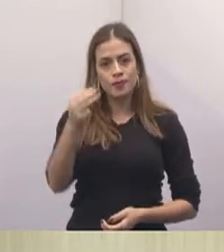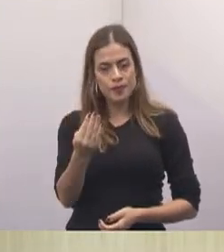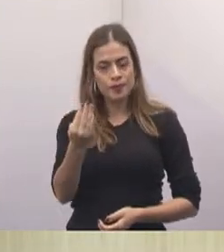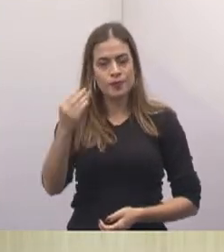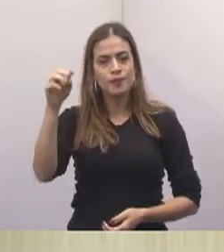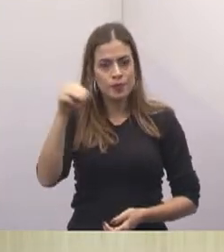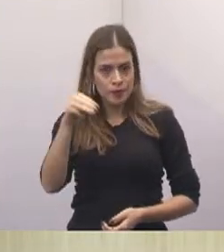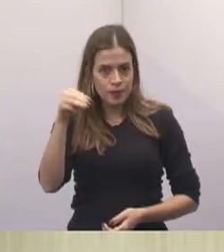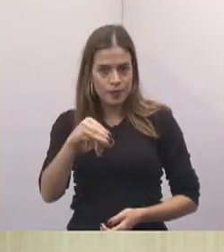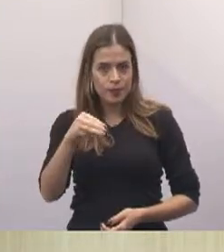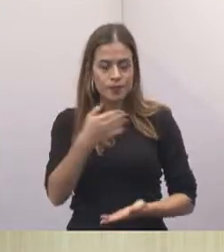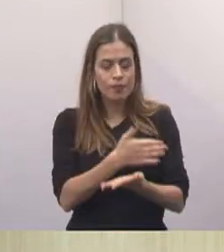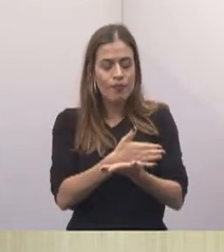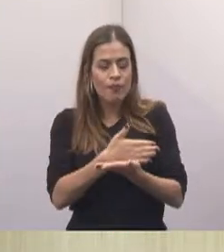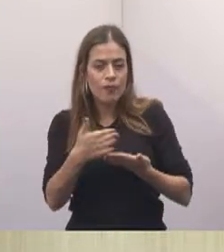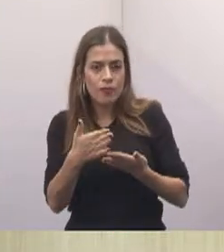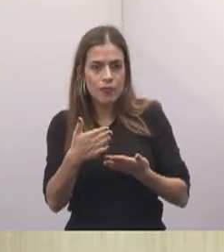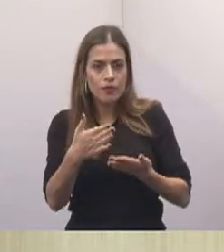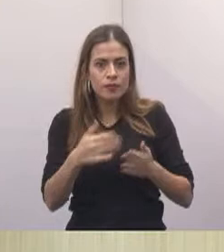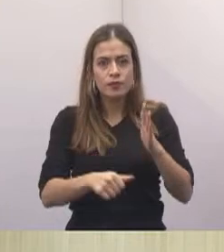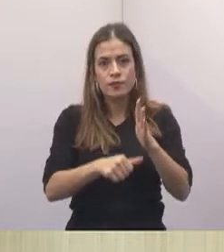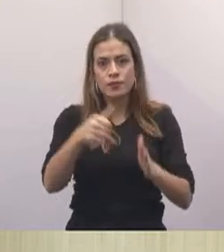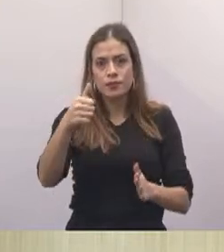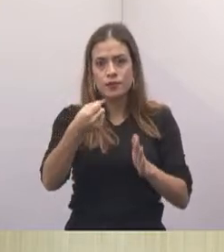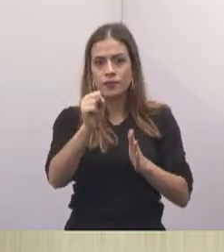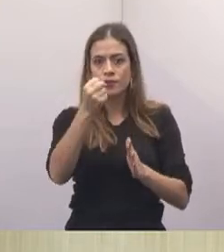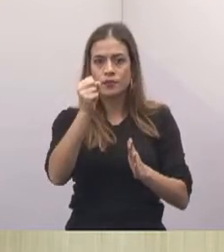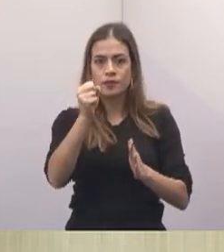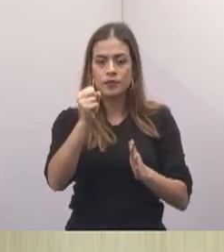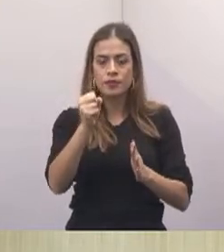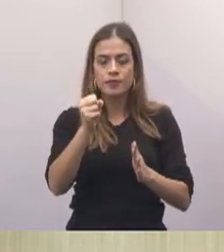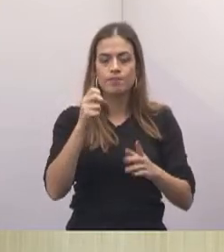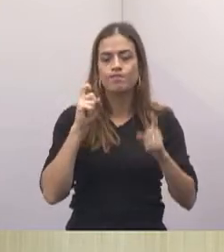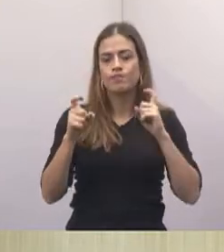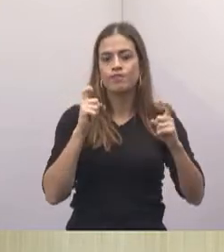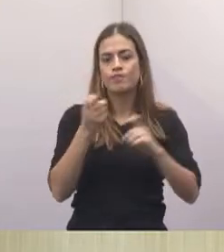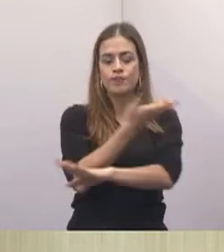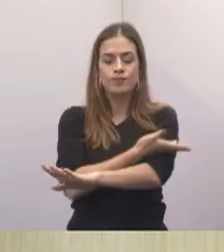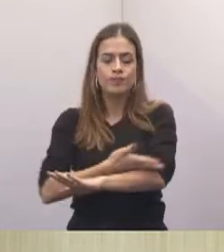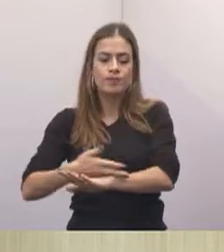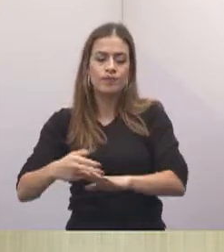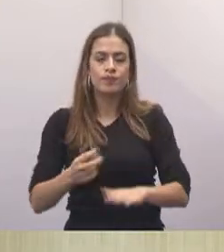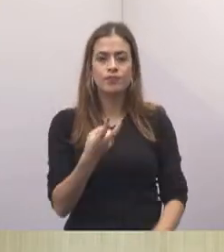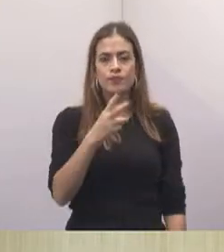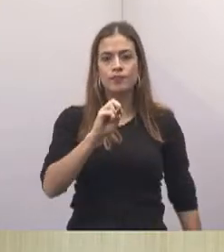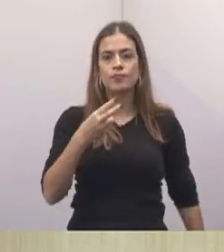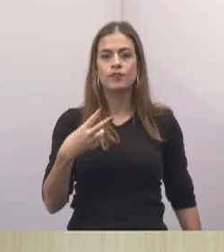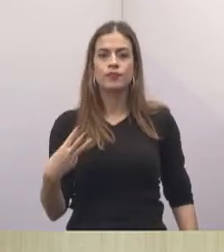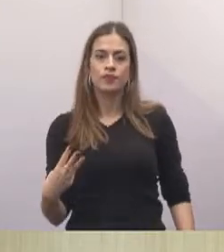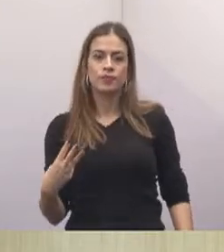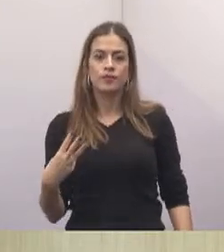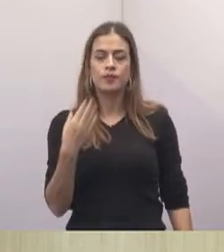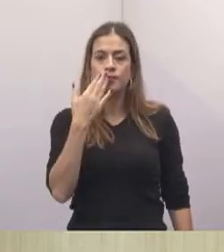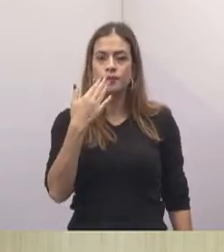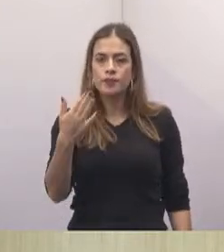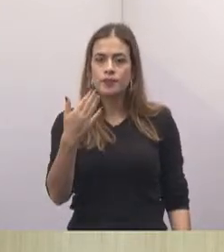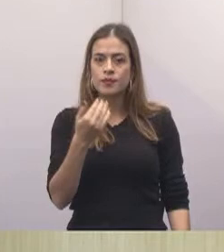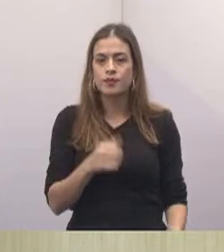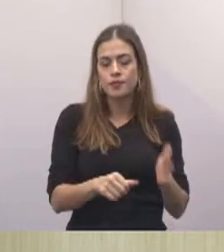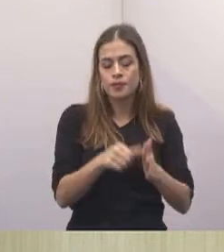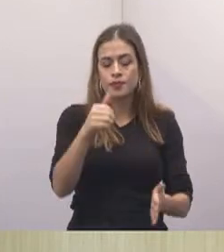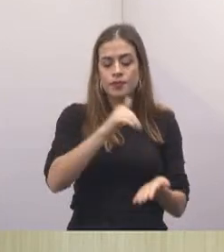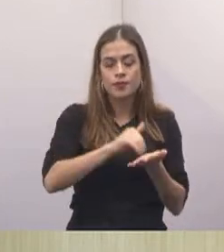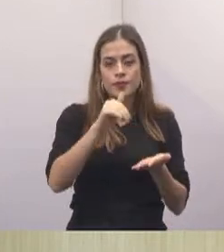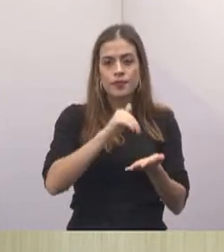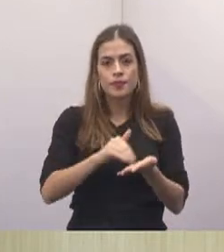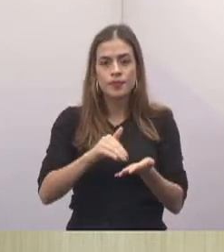minutos, para darmos início à 18ª sessão ordinária do ano 2023, solicito à primeira secretária